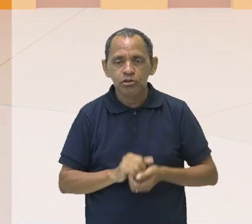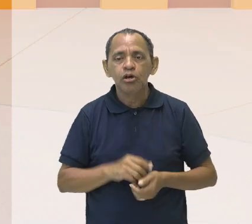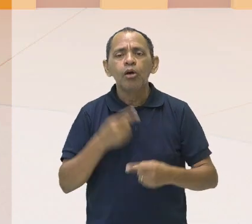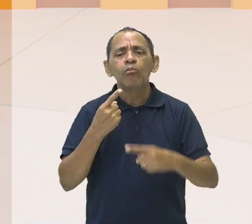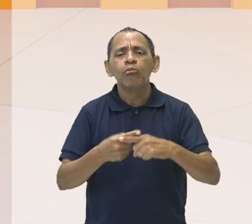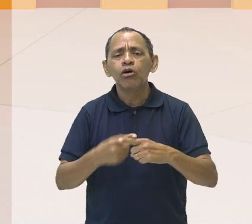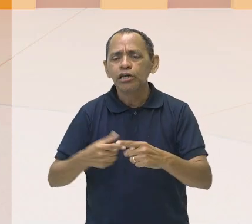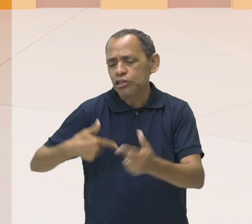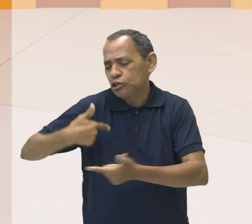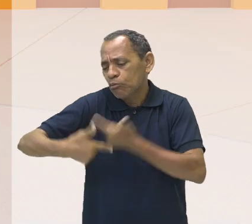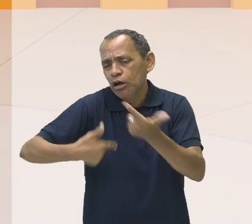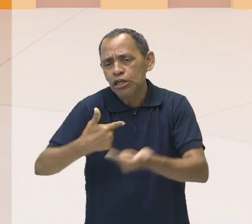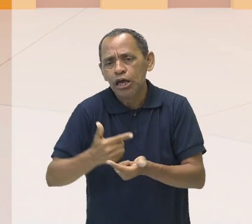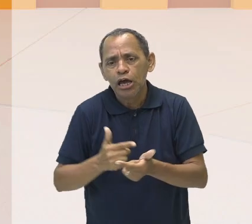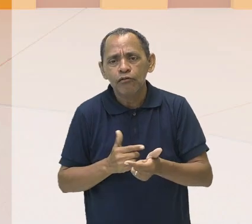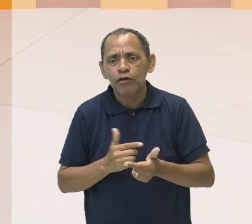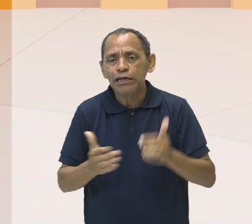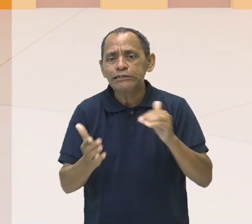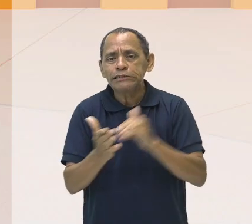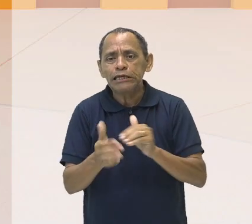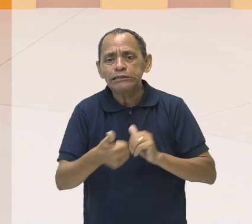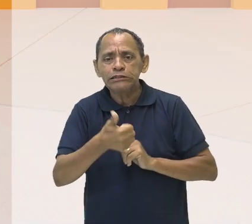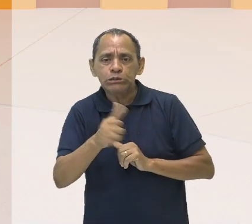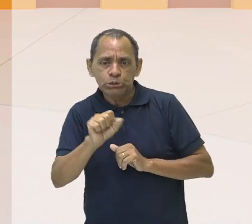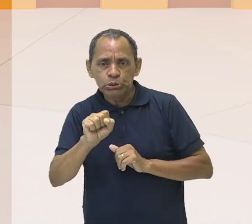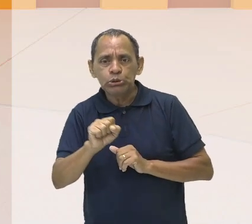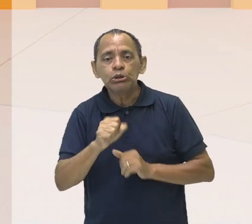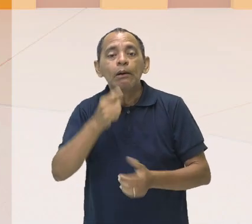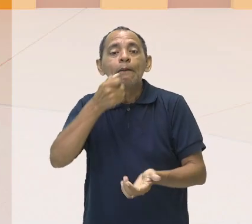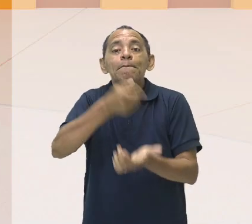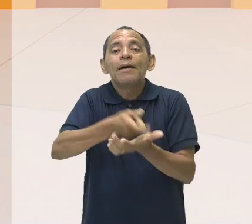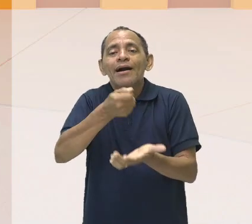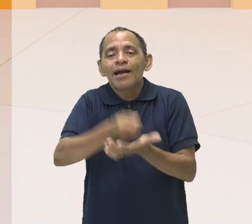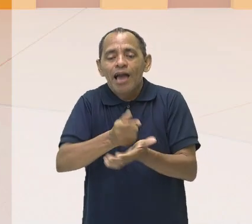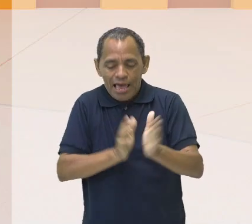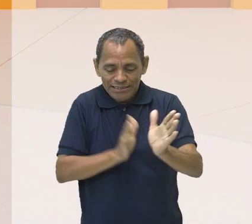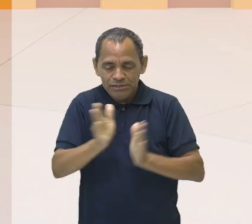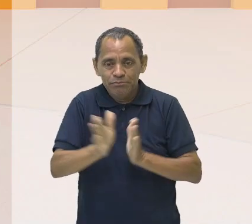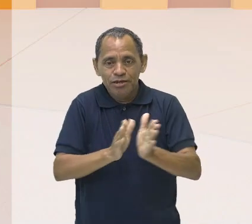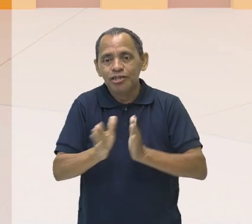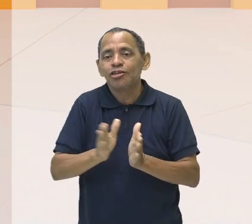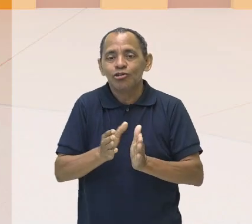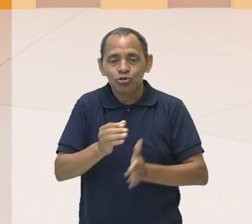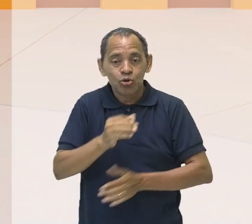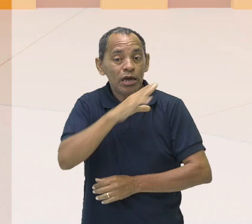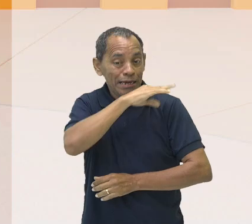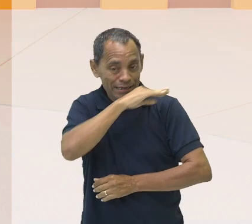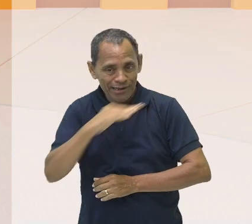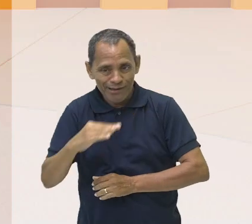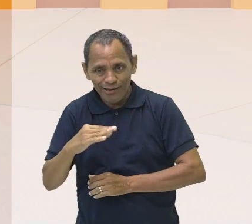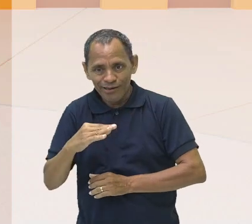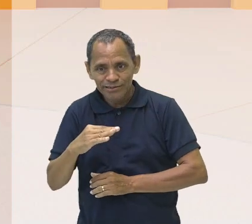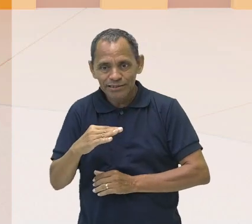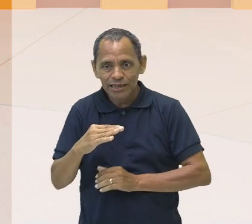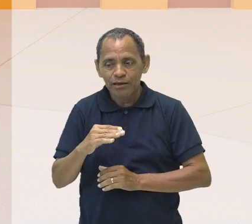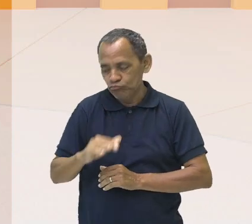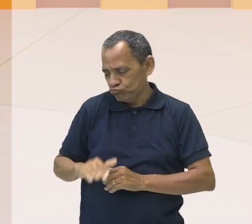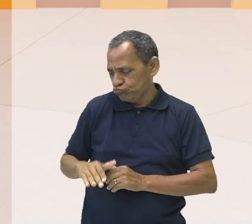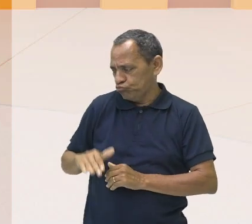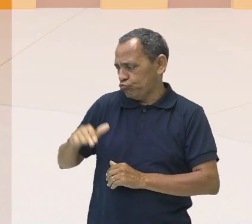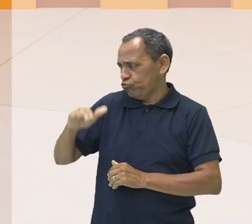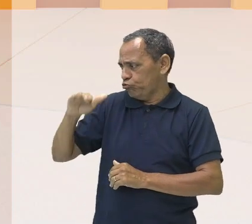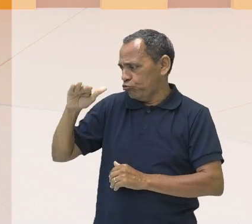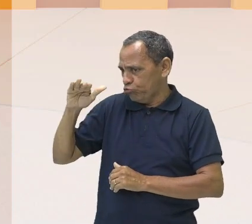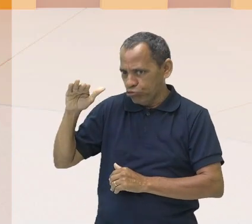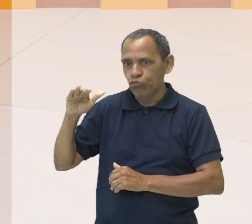anos? Justamente para ele poder pagar esse período que ele estava, que ele era criança e foi sustentado pelo dono